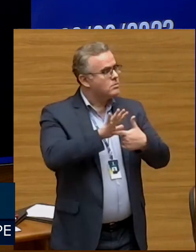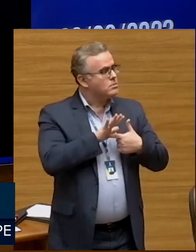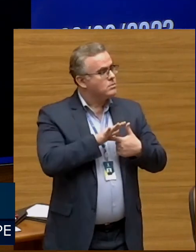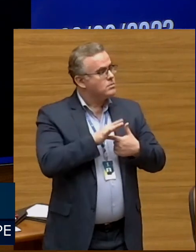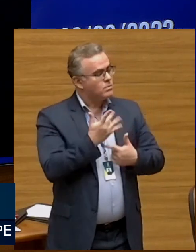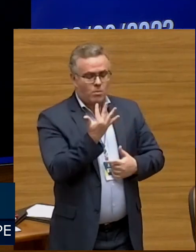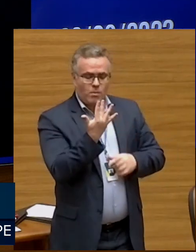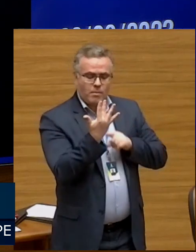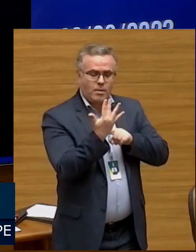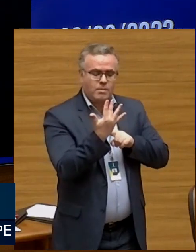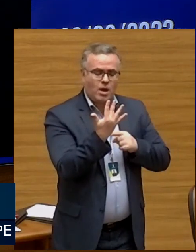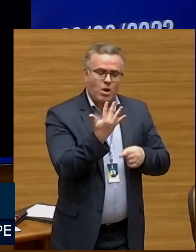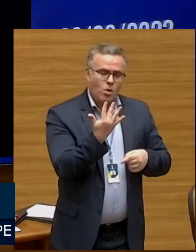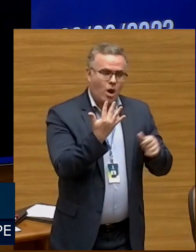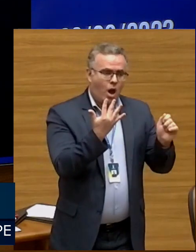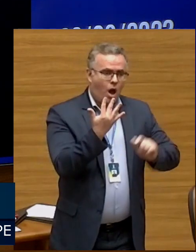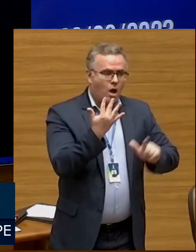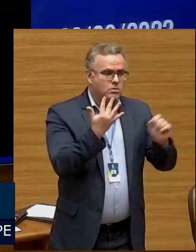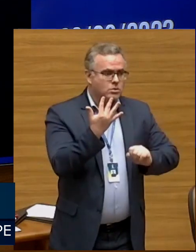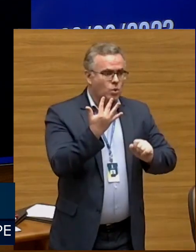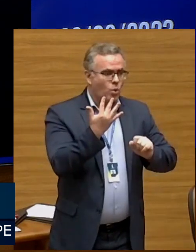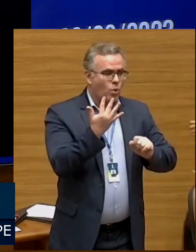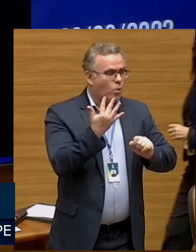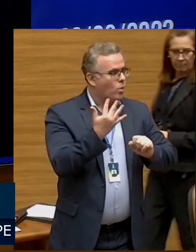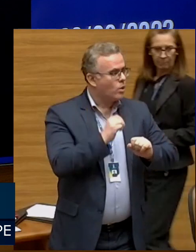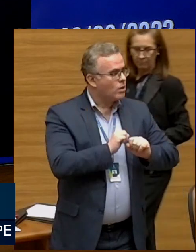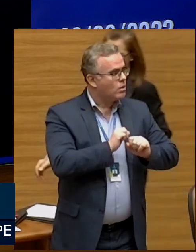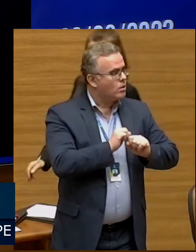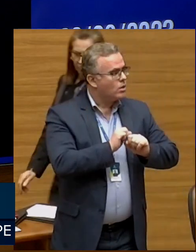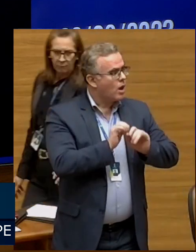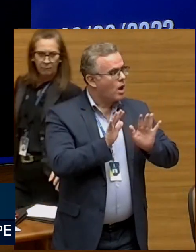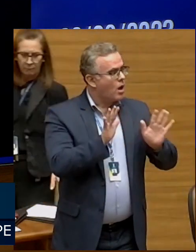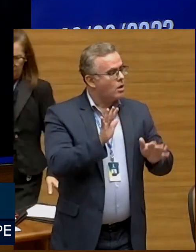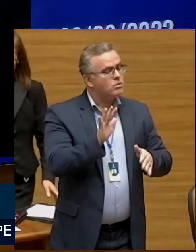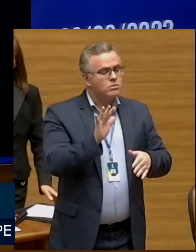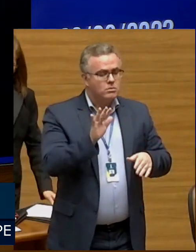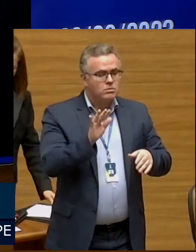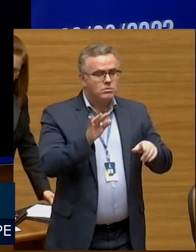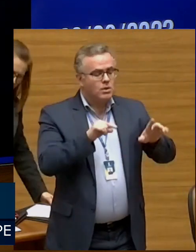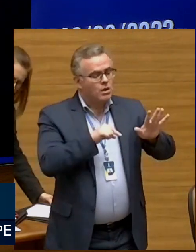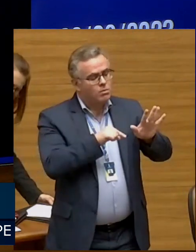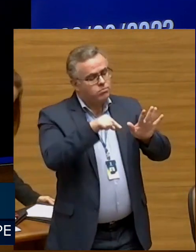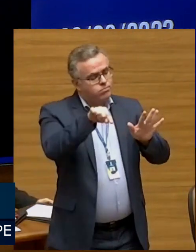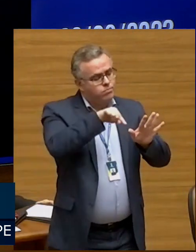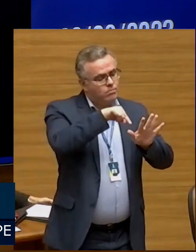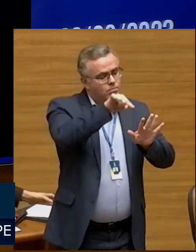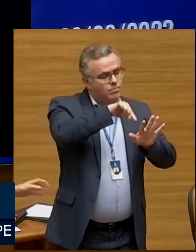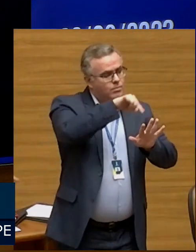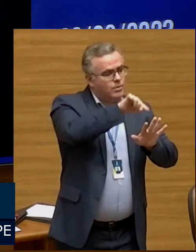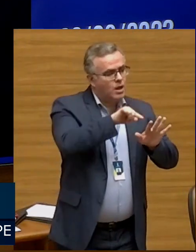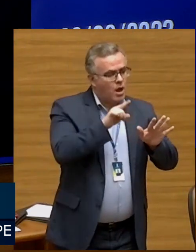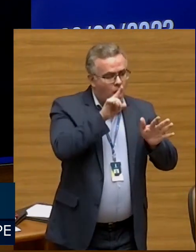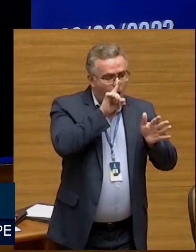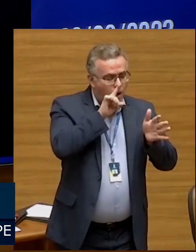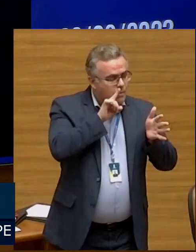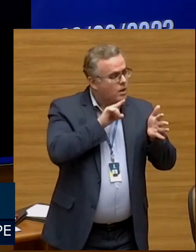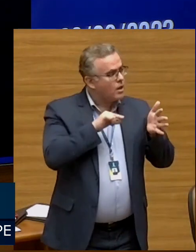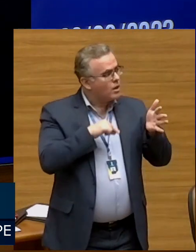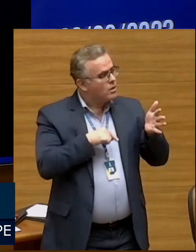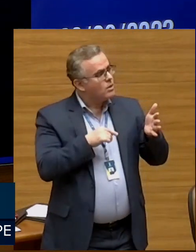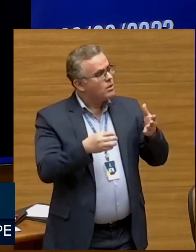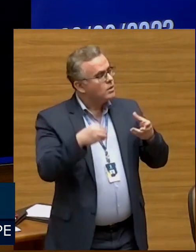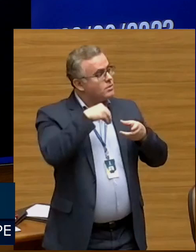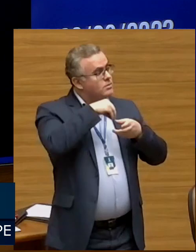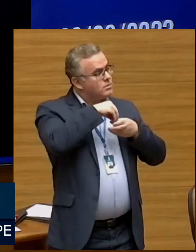claro, em volta, né, torneada com a cor amarela, e no fundo tem o tom de azul mais